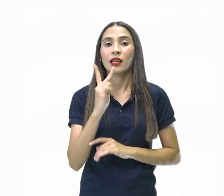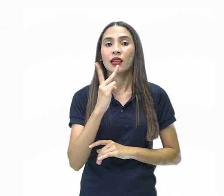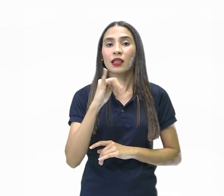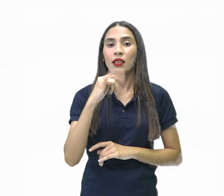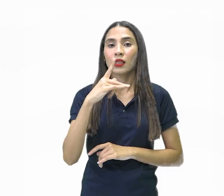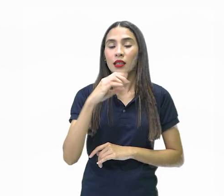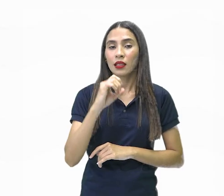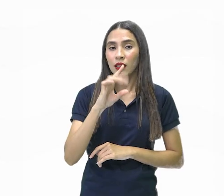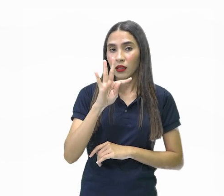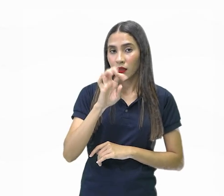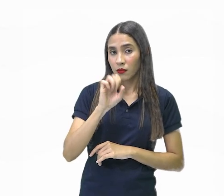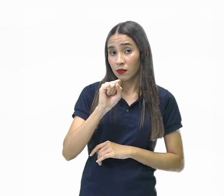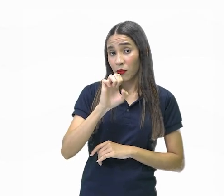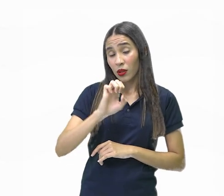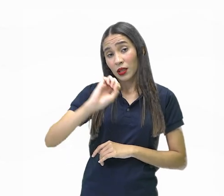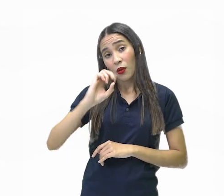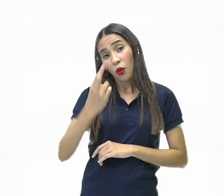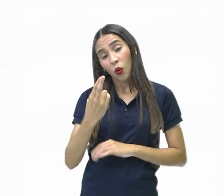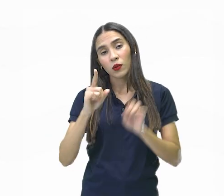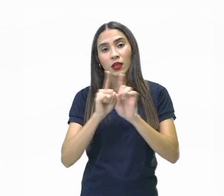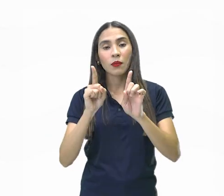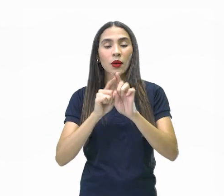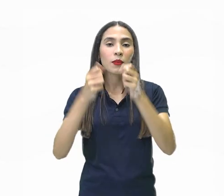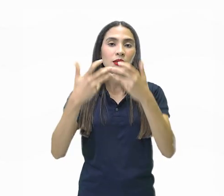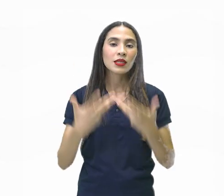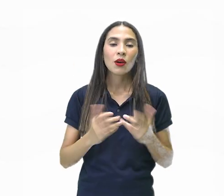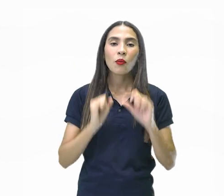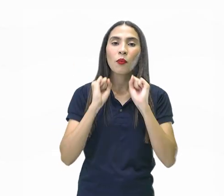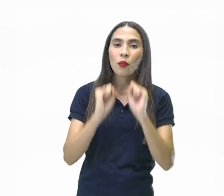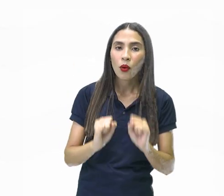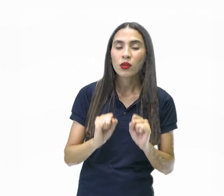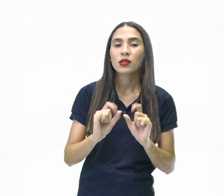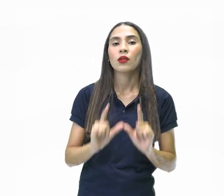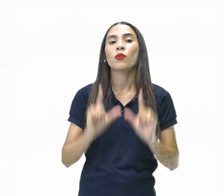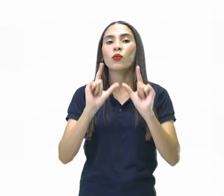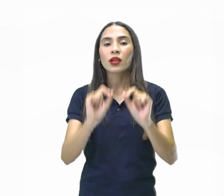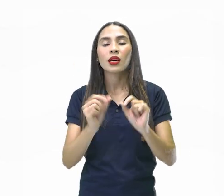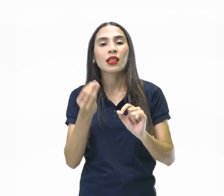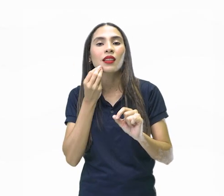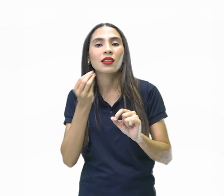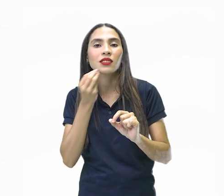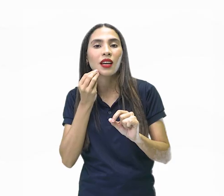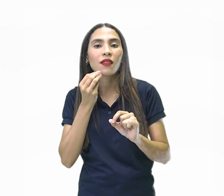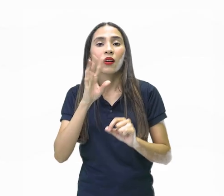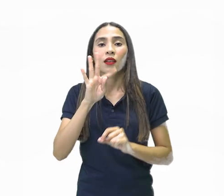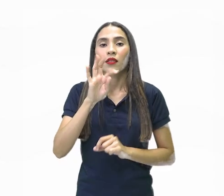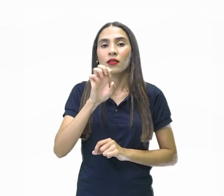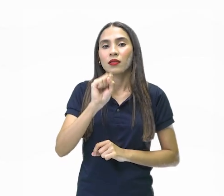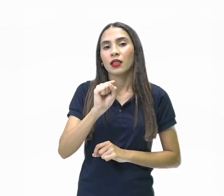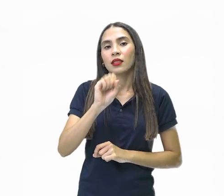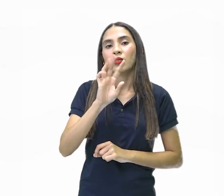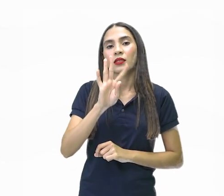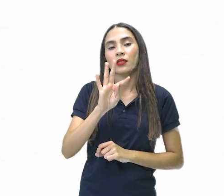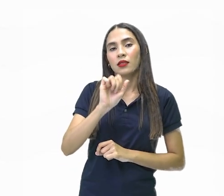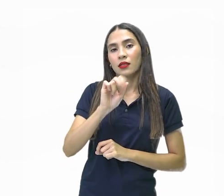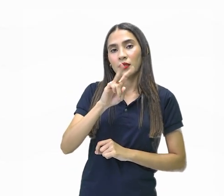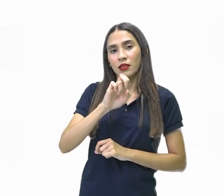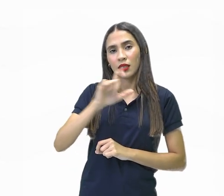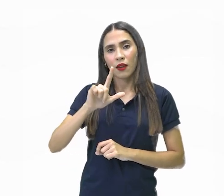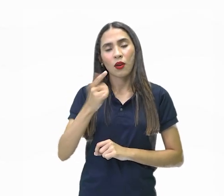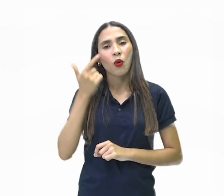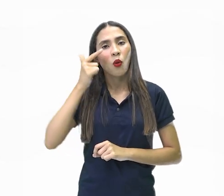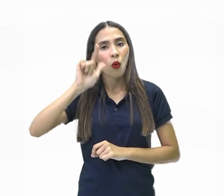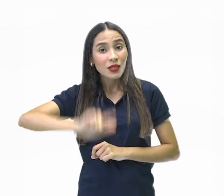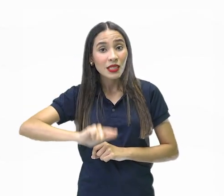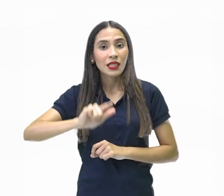uma hipótese ou uma explicação que possa ser testável, algo que ele